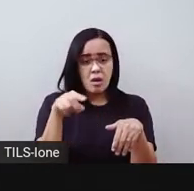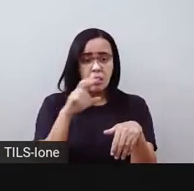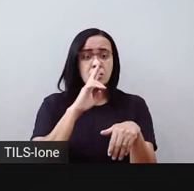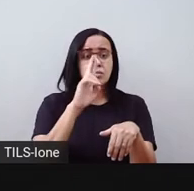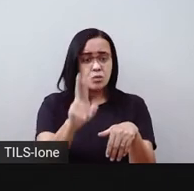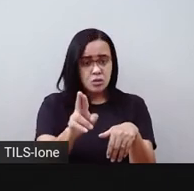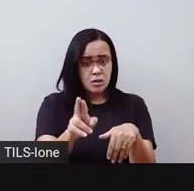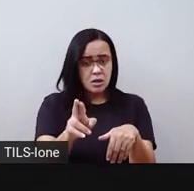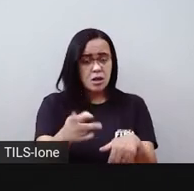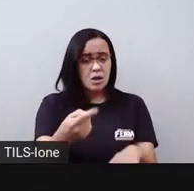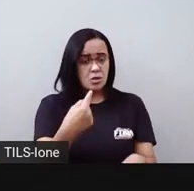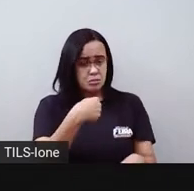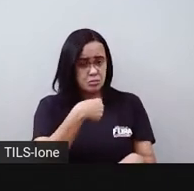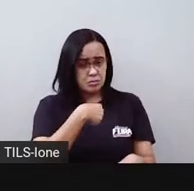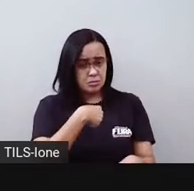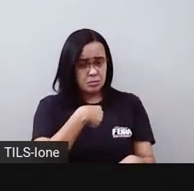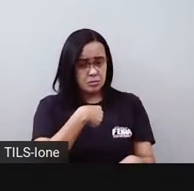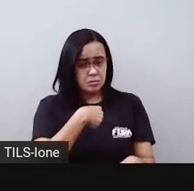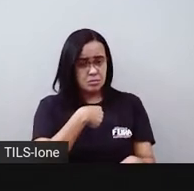me?